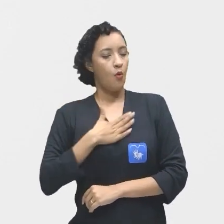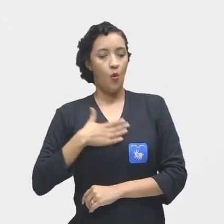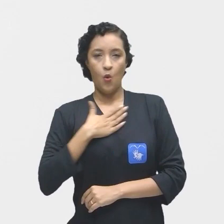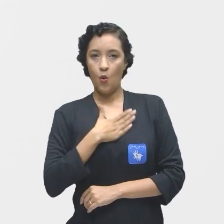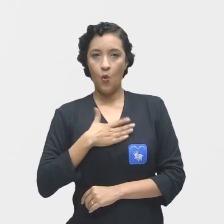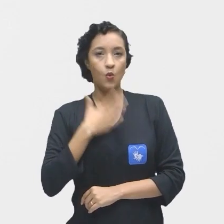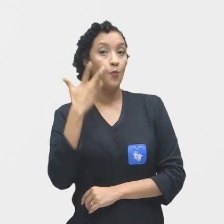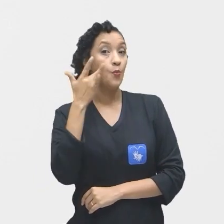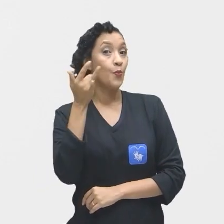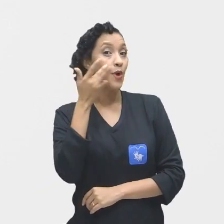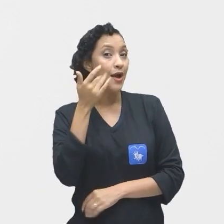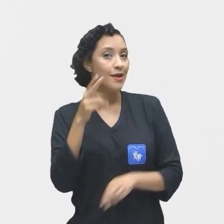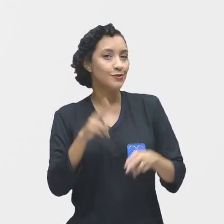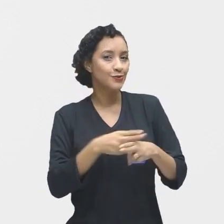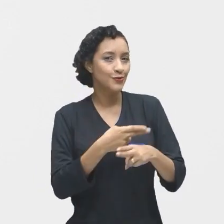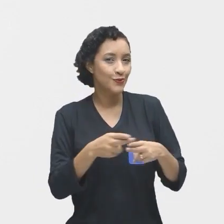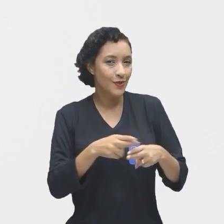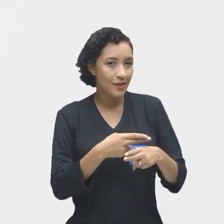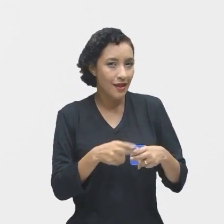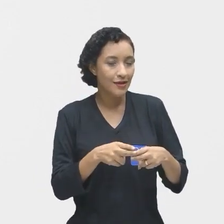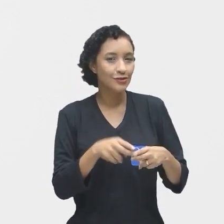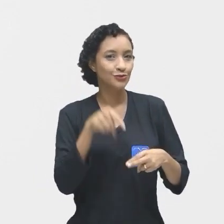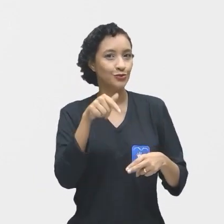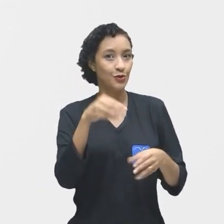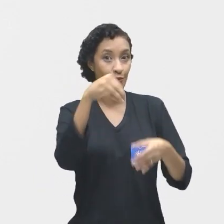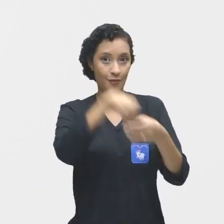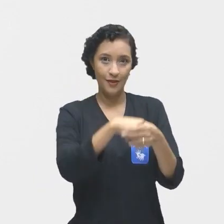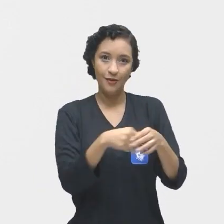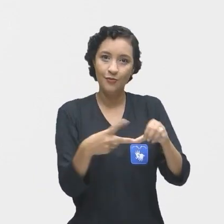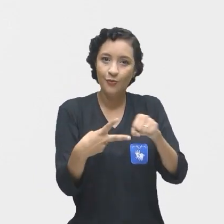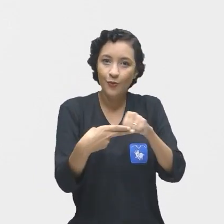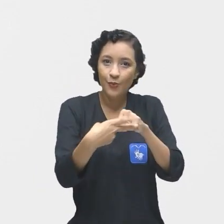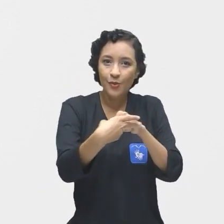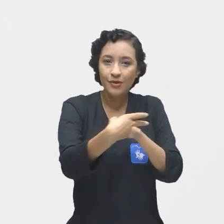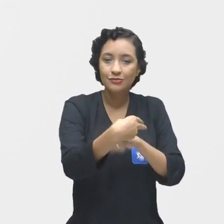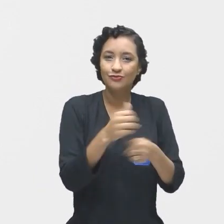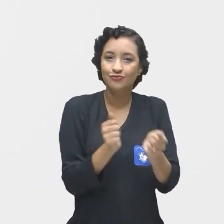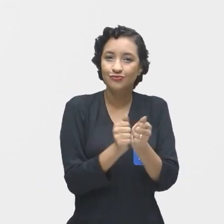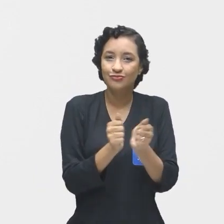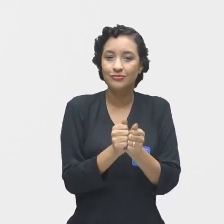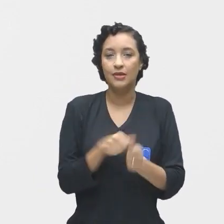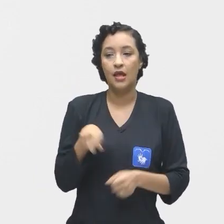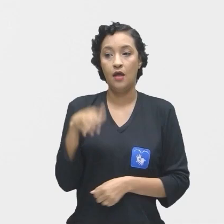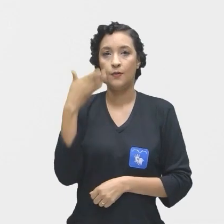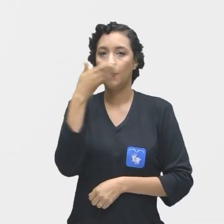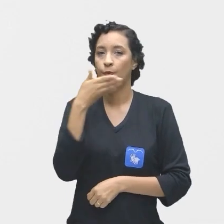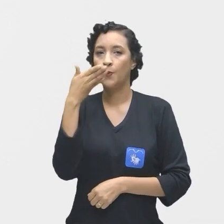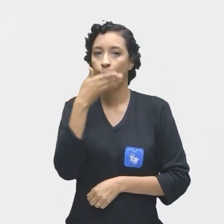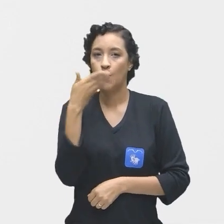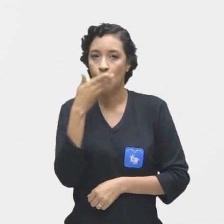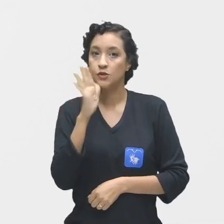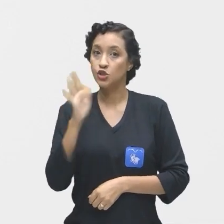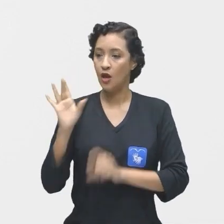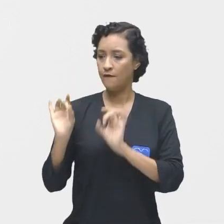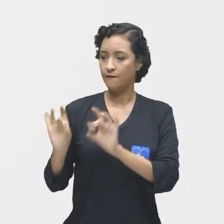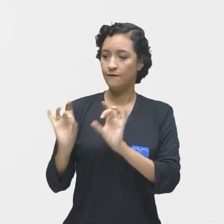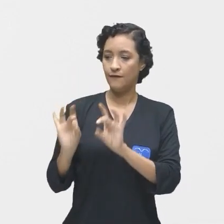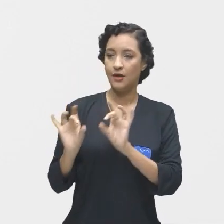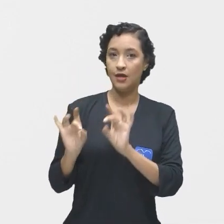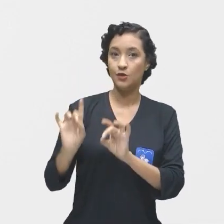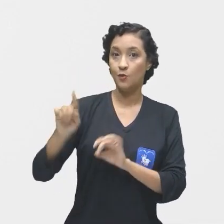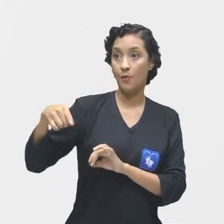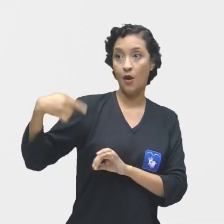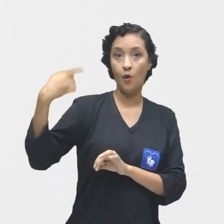balas de chocolate com recheio de cupuaçu. A doceira já está até vendendo para